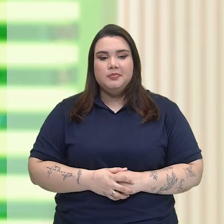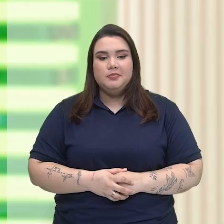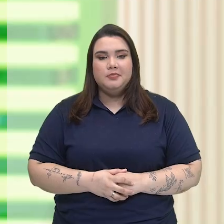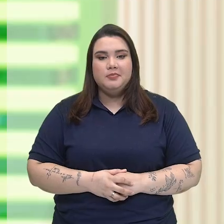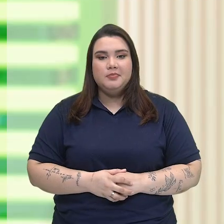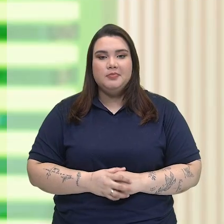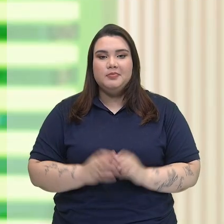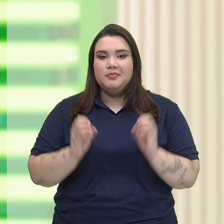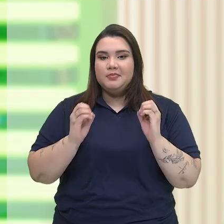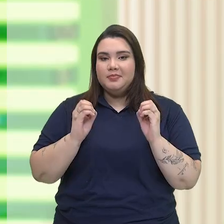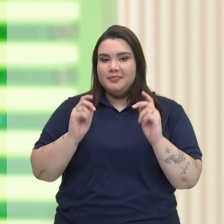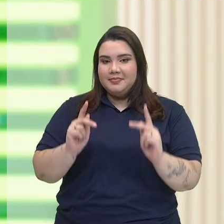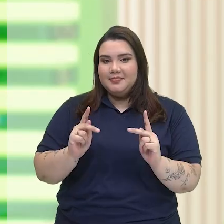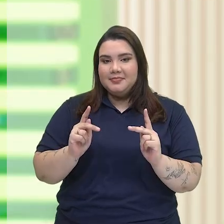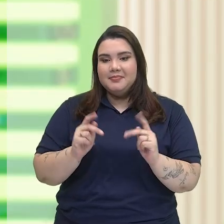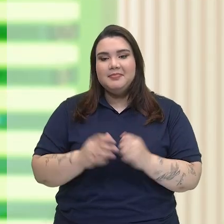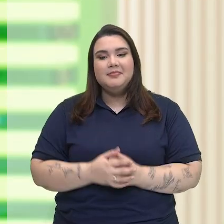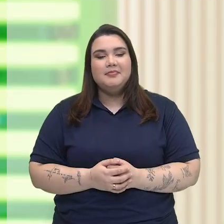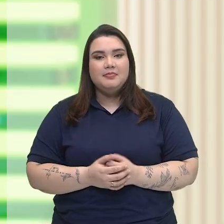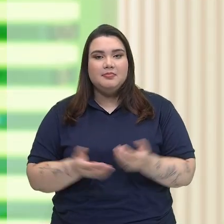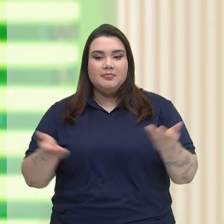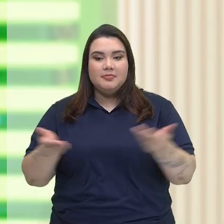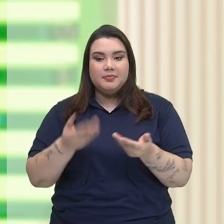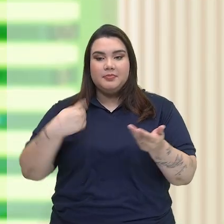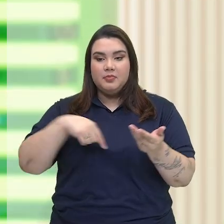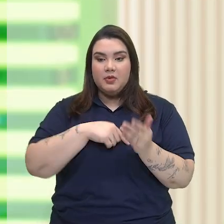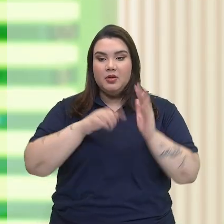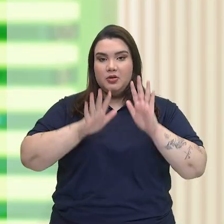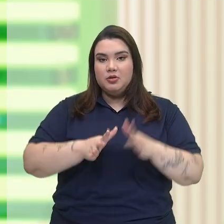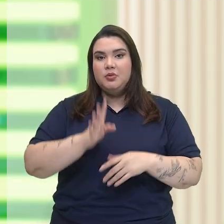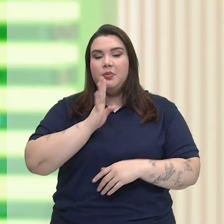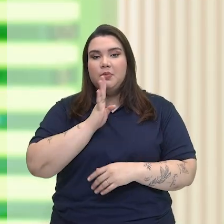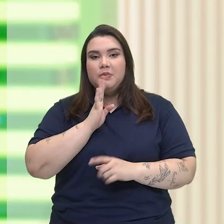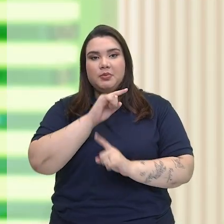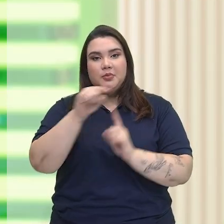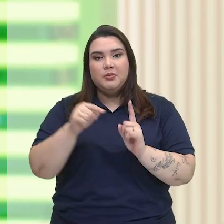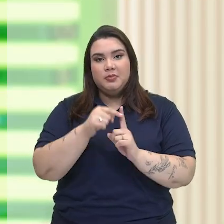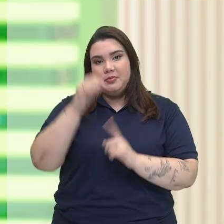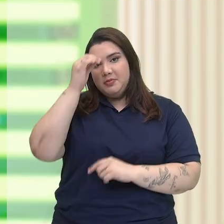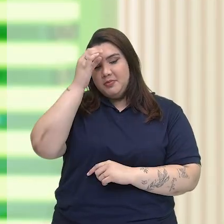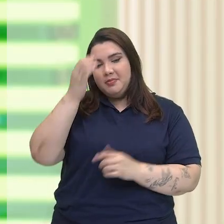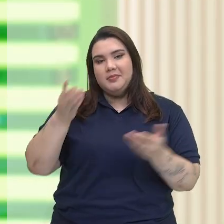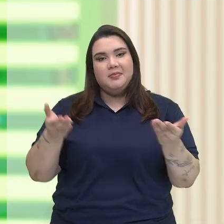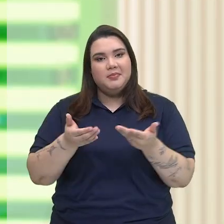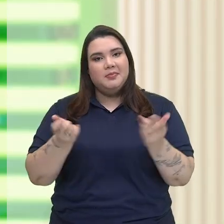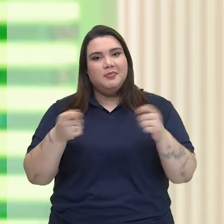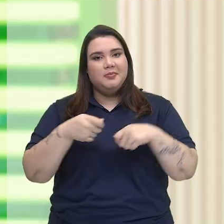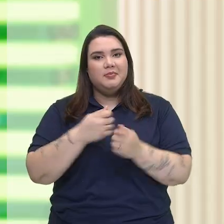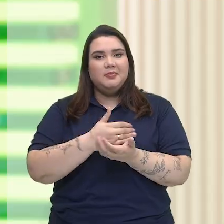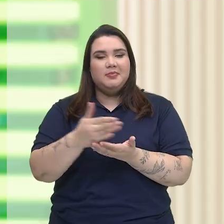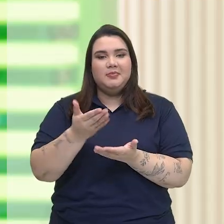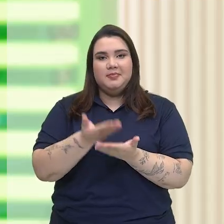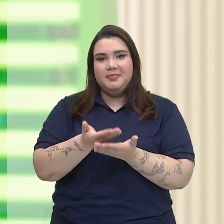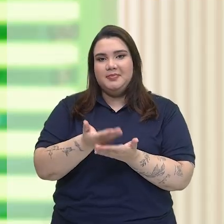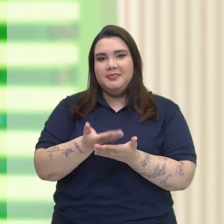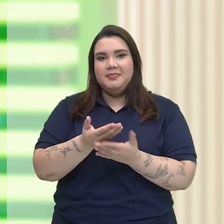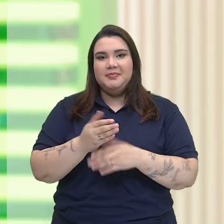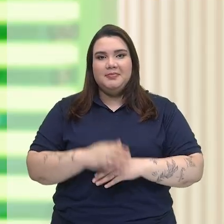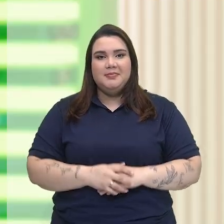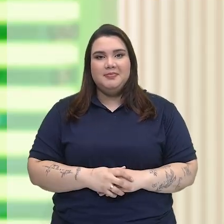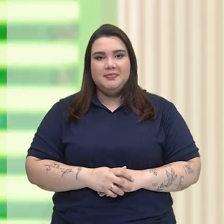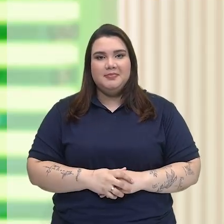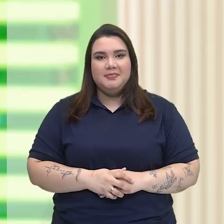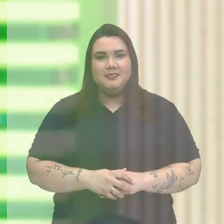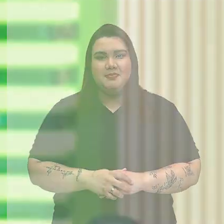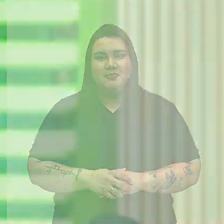científica. Muito bem, pessoal. Agora que nós já conhecemos o nosso objeto de conhecimento, vamos então dar início à nossa